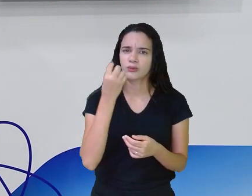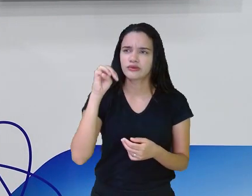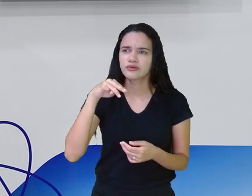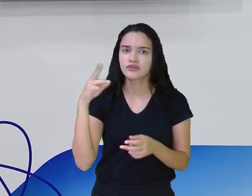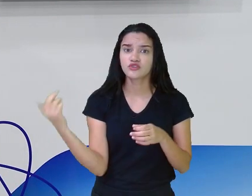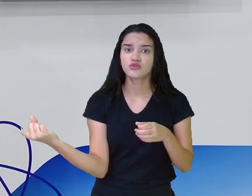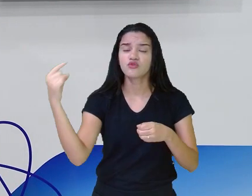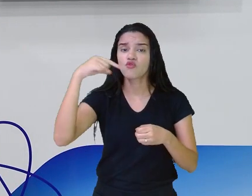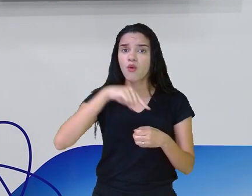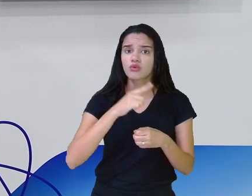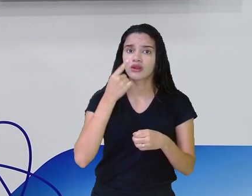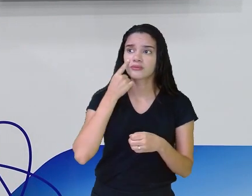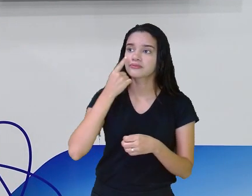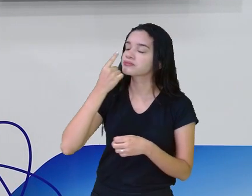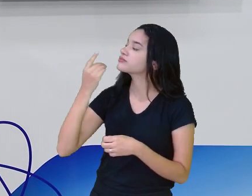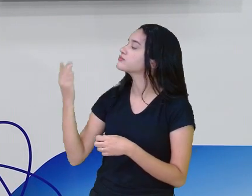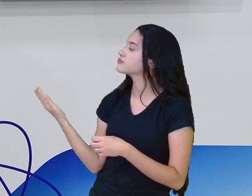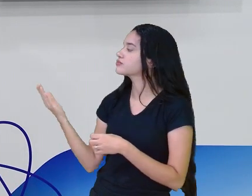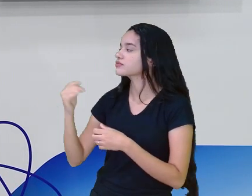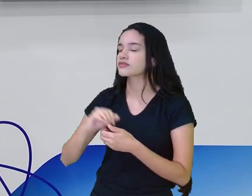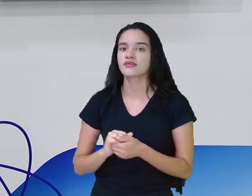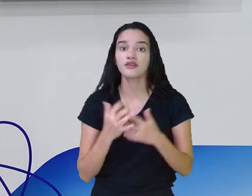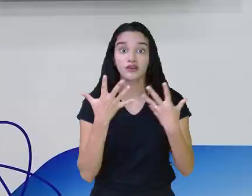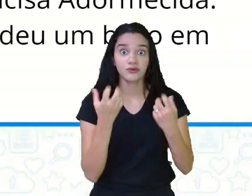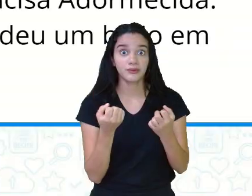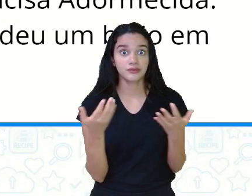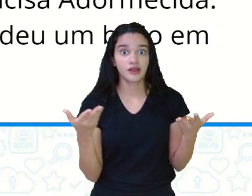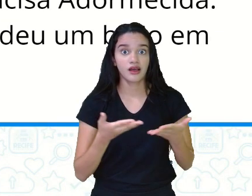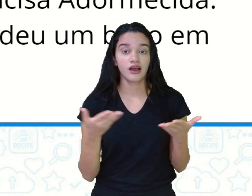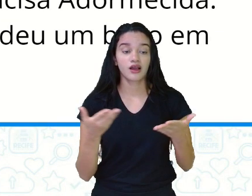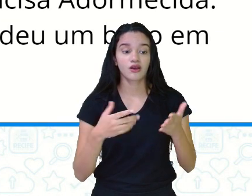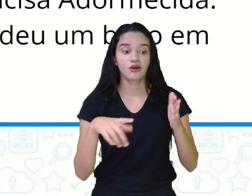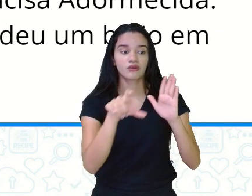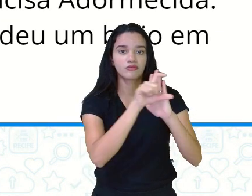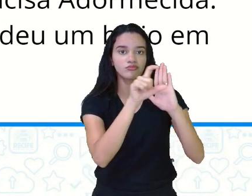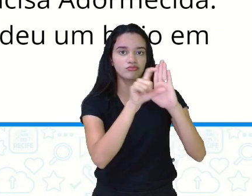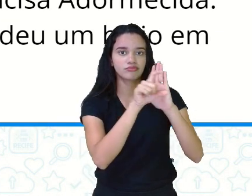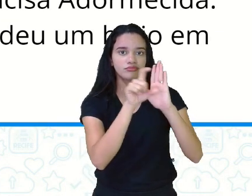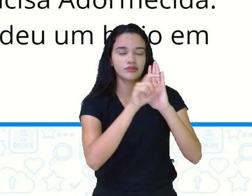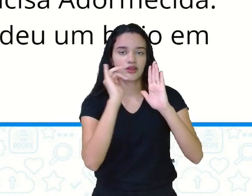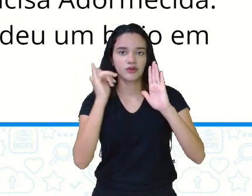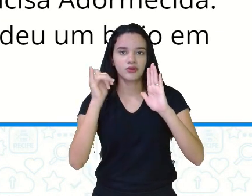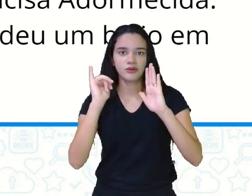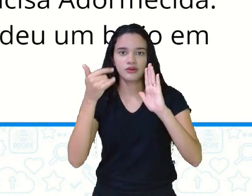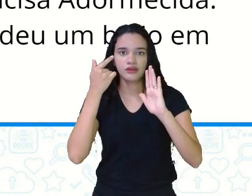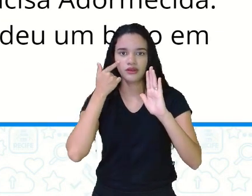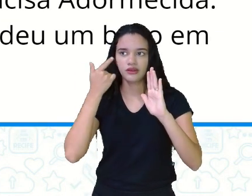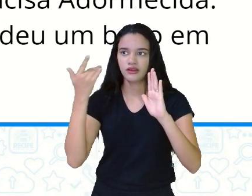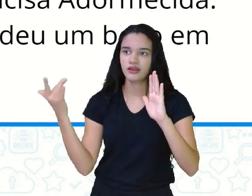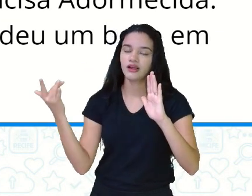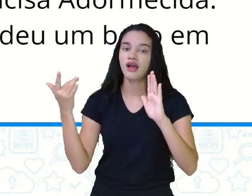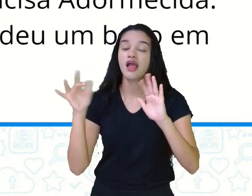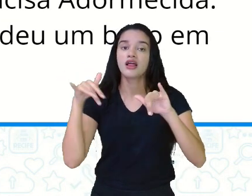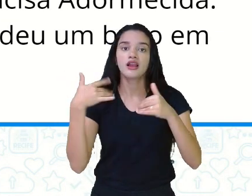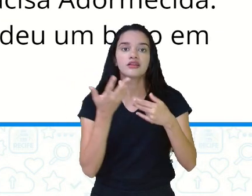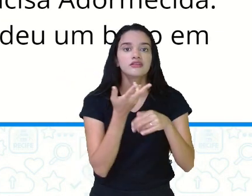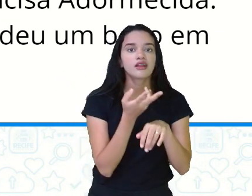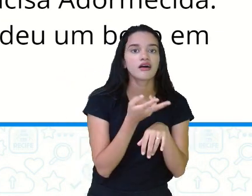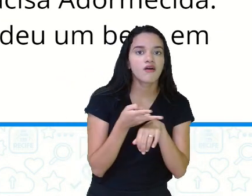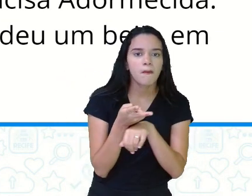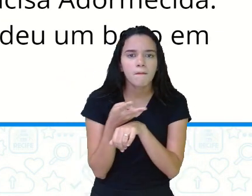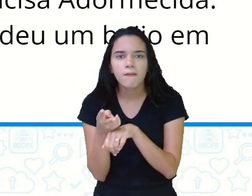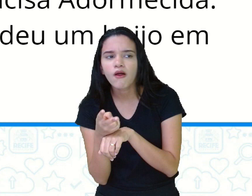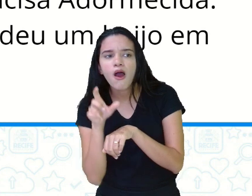Deixa eu voltar aqui só num trechinho. Olha aqui, ó. Vamos pegar esse parágrafo do conto. Ele estava em busca do